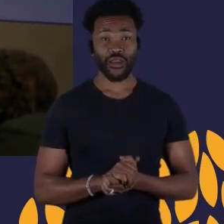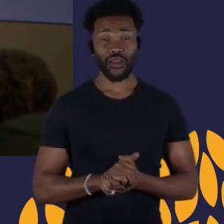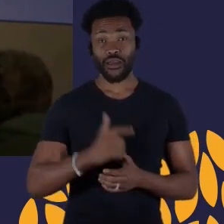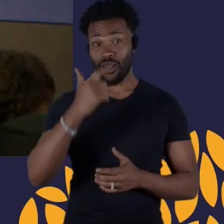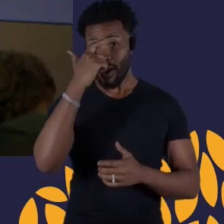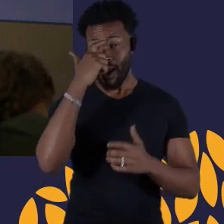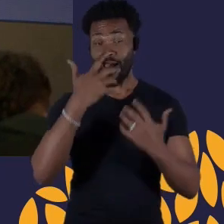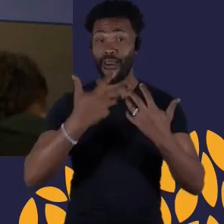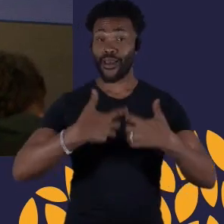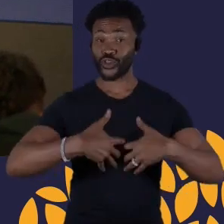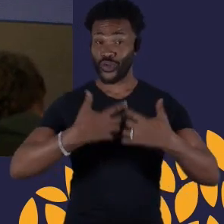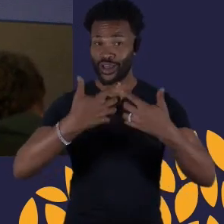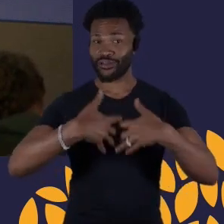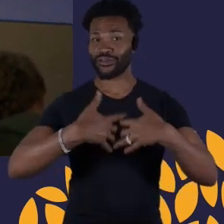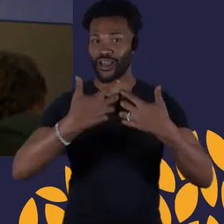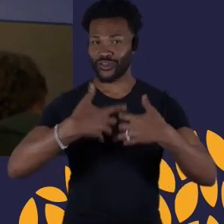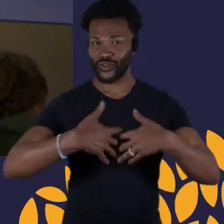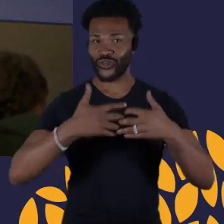racionalidade nessa história.